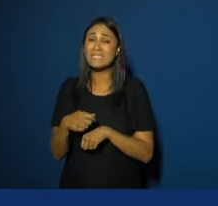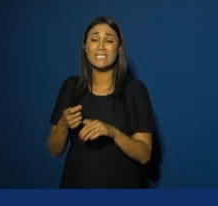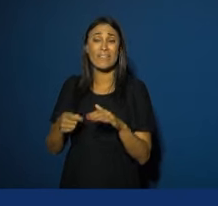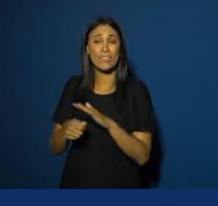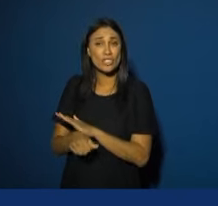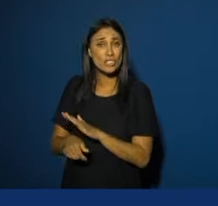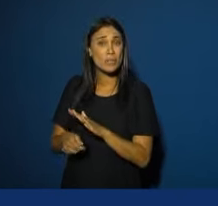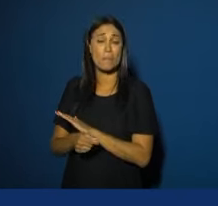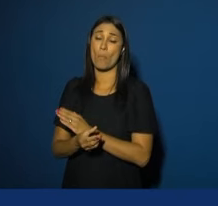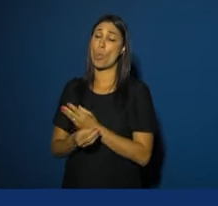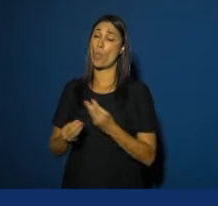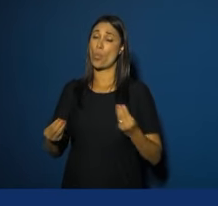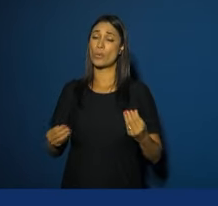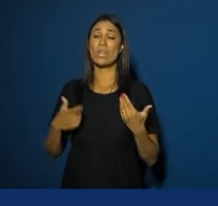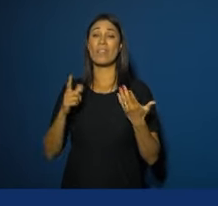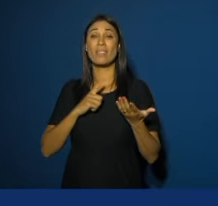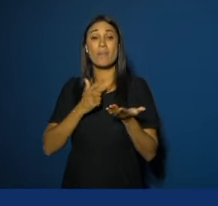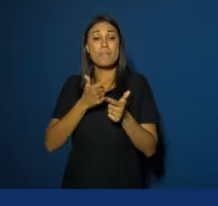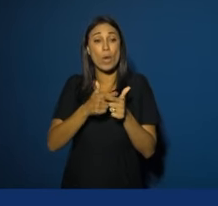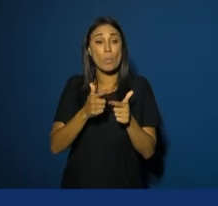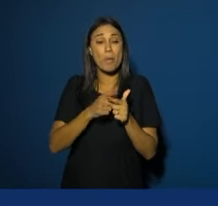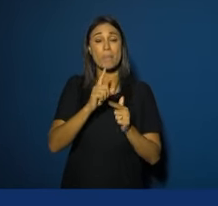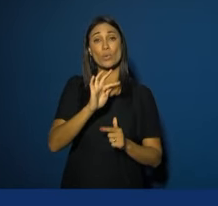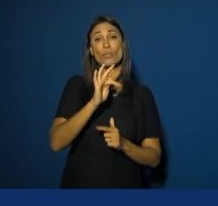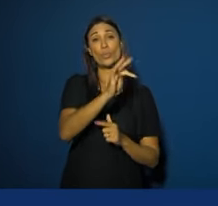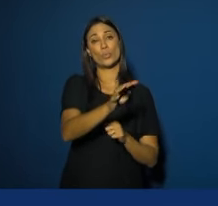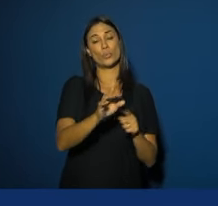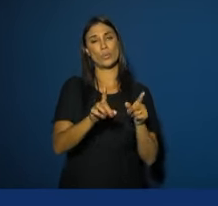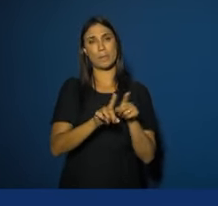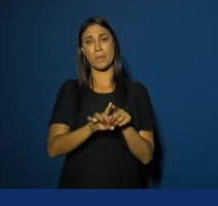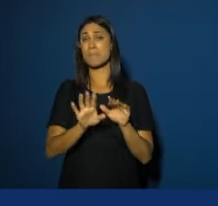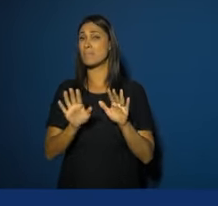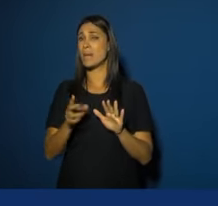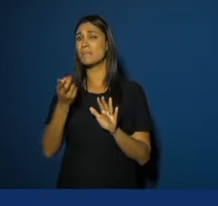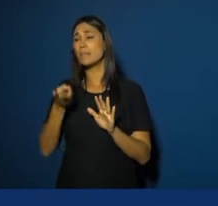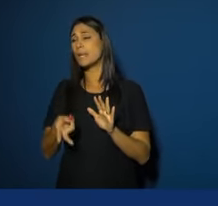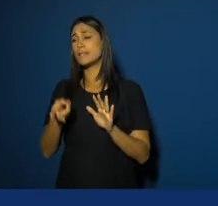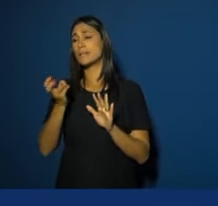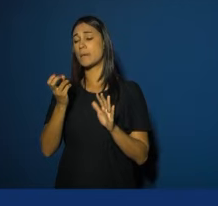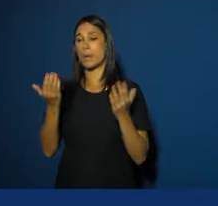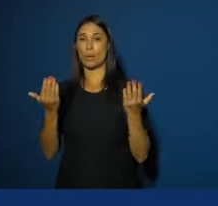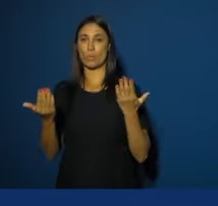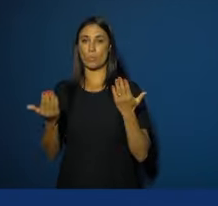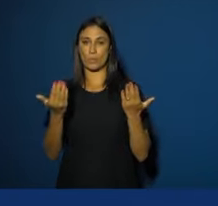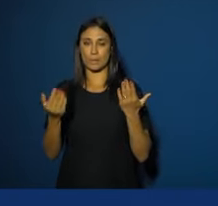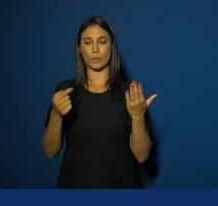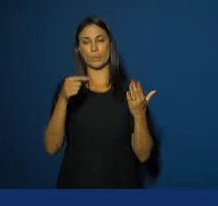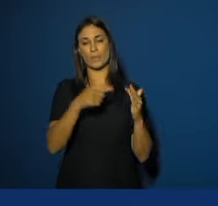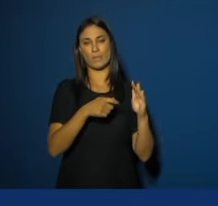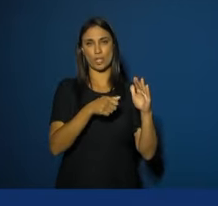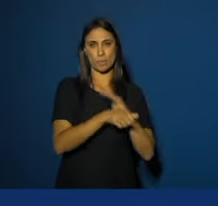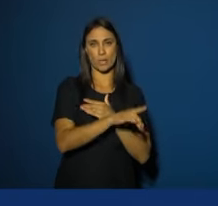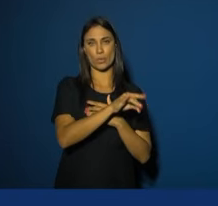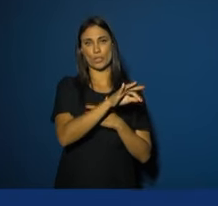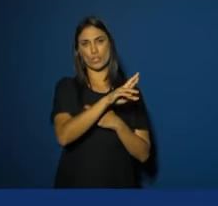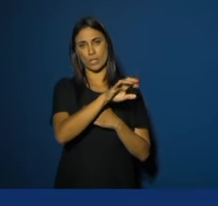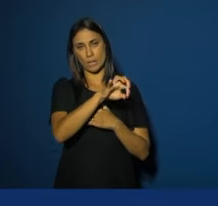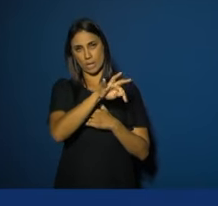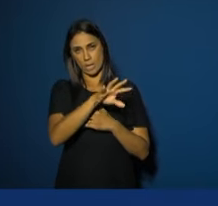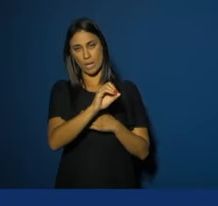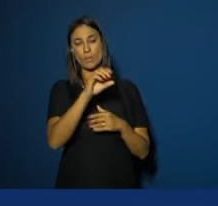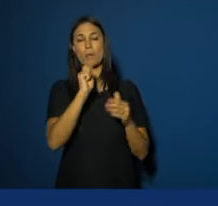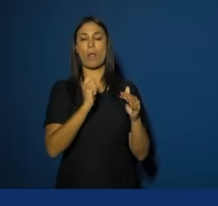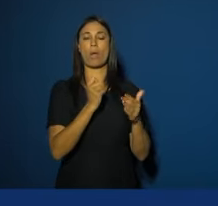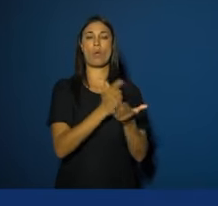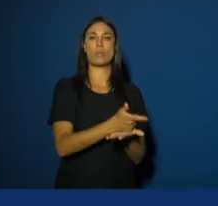investimento e isso dá problema também eh mas vejam bem a comparação entre investimento direto pela contratação de